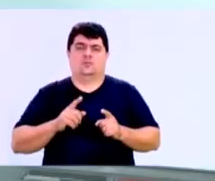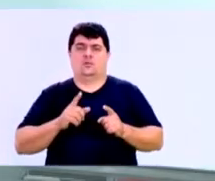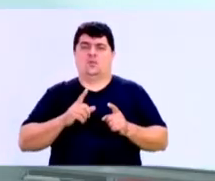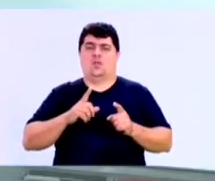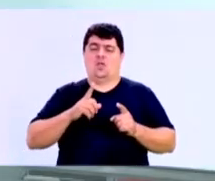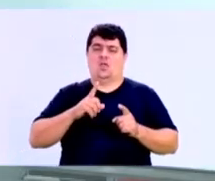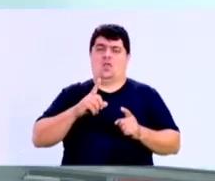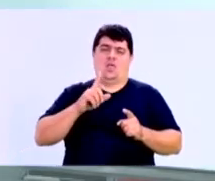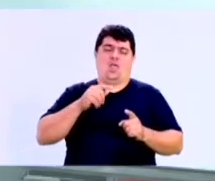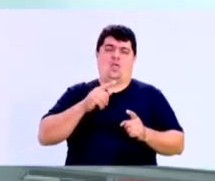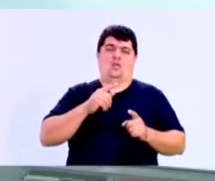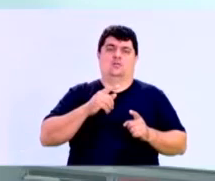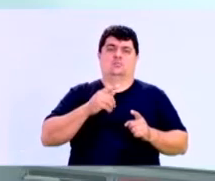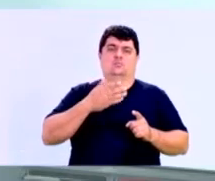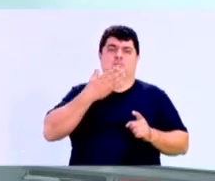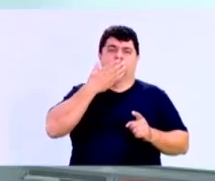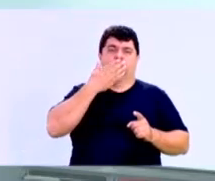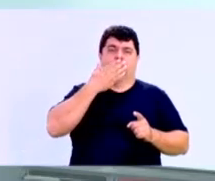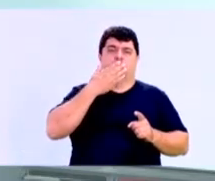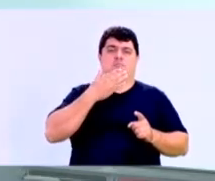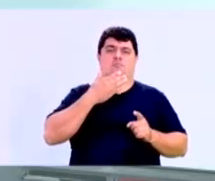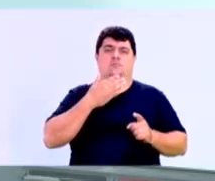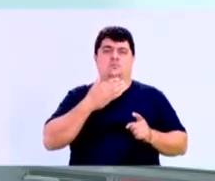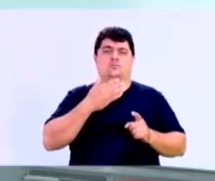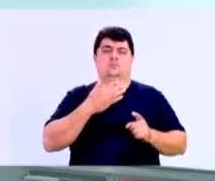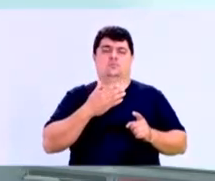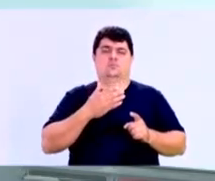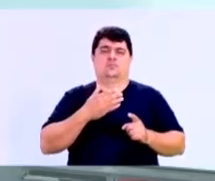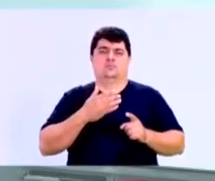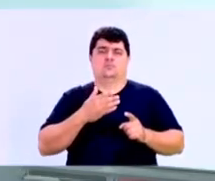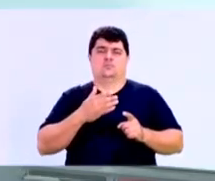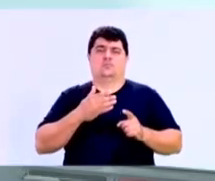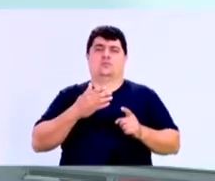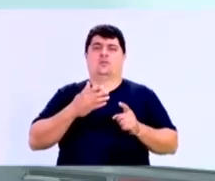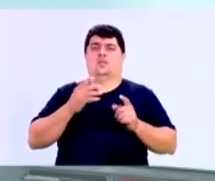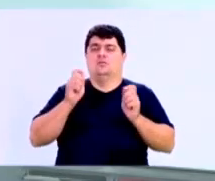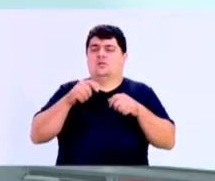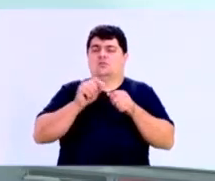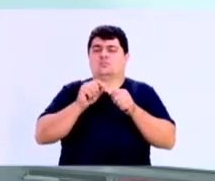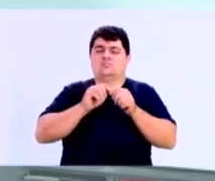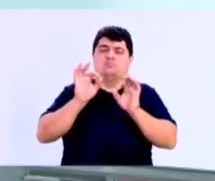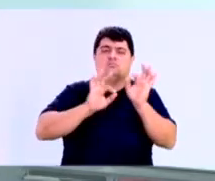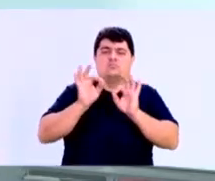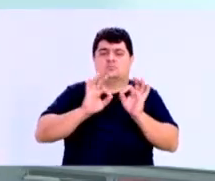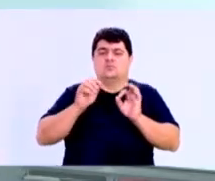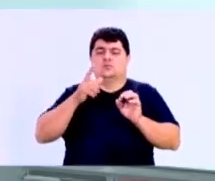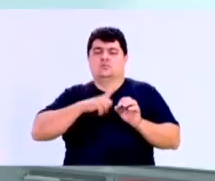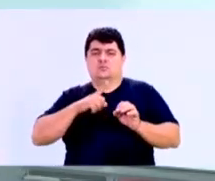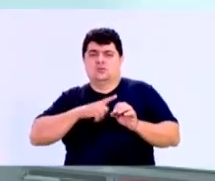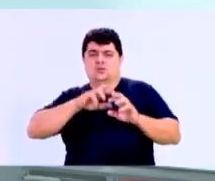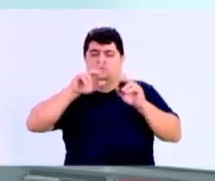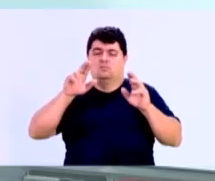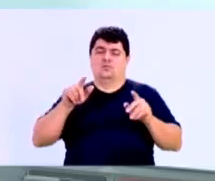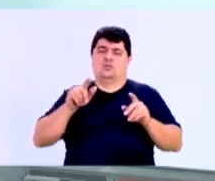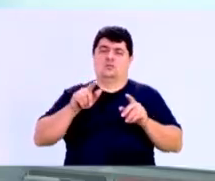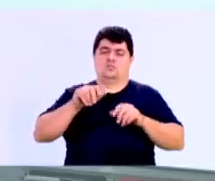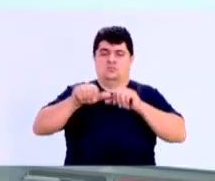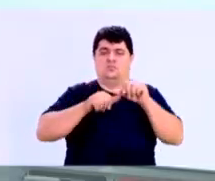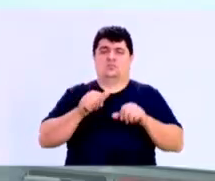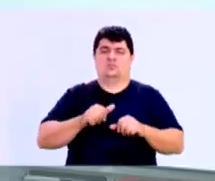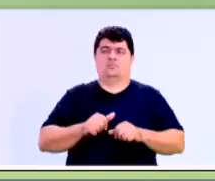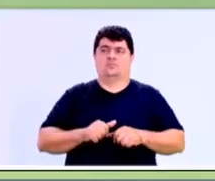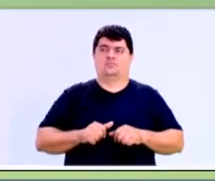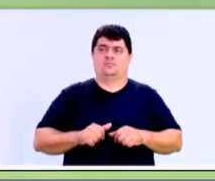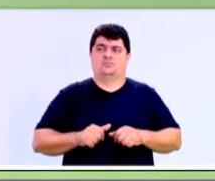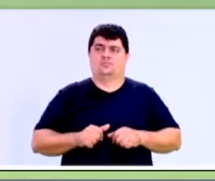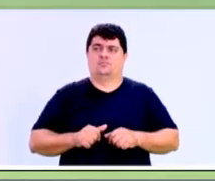método também preditivo e que existe algumas lacunas, alguns viés que a gente vai comentar aqui nos